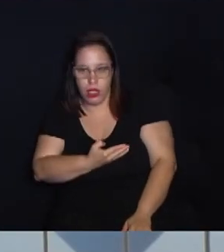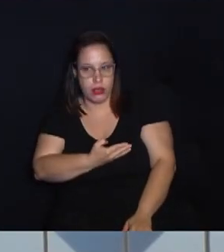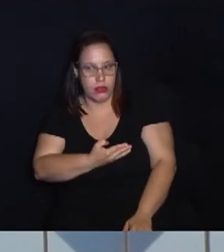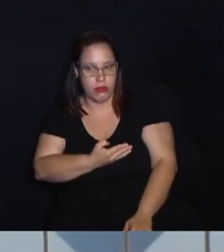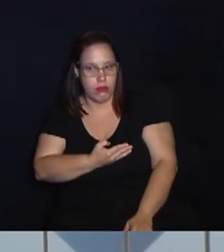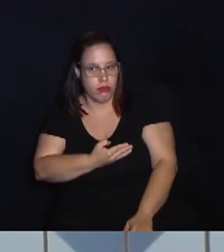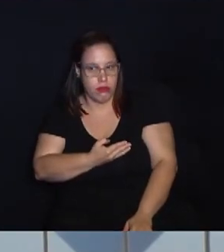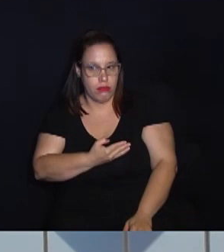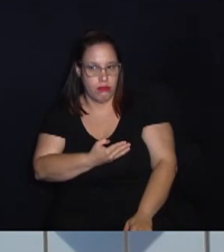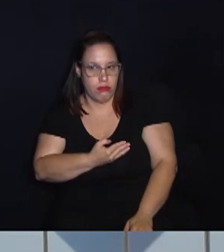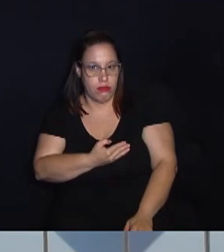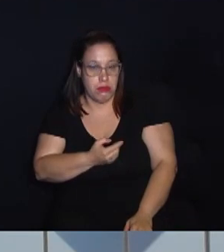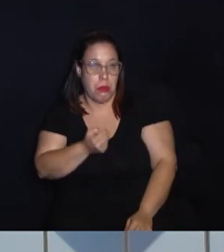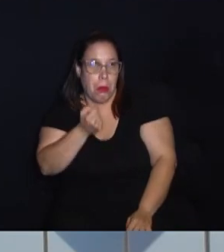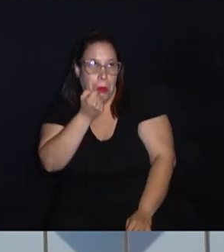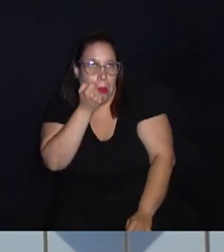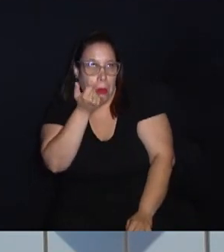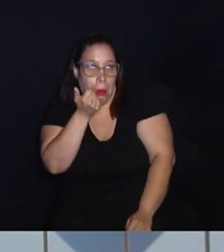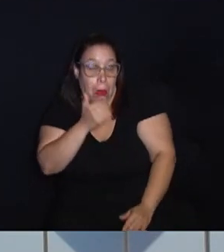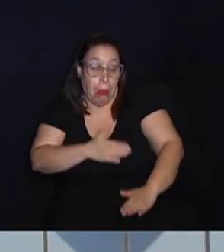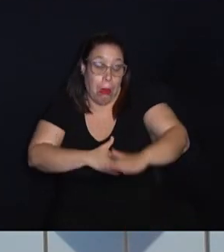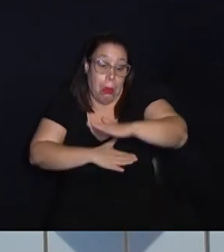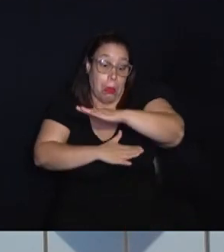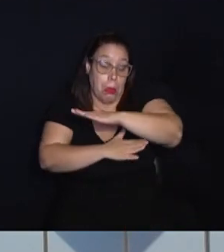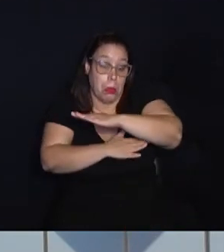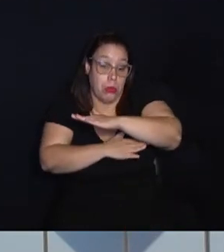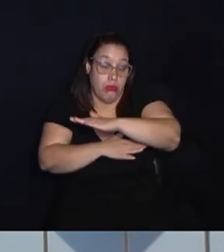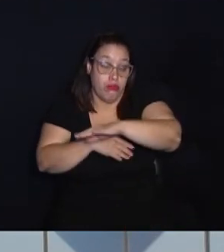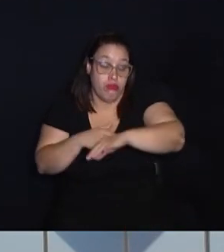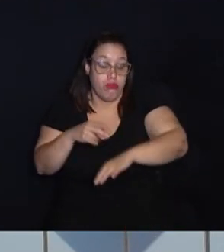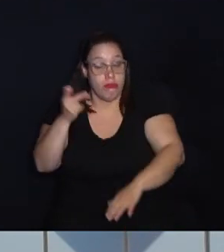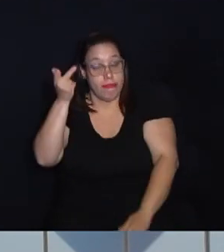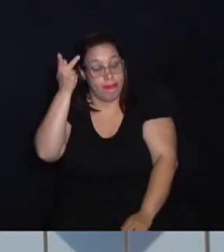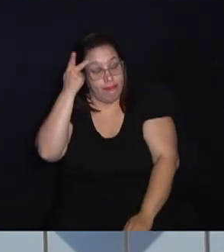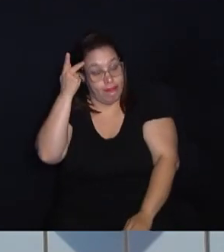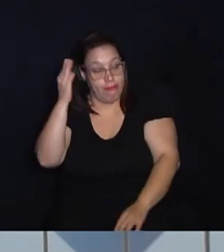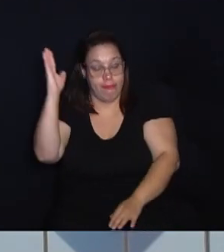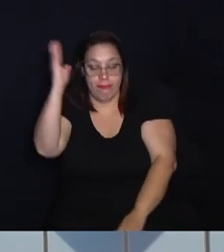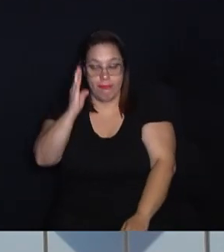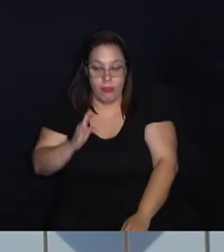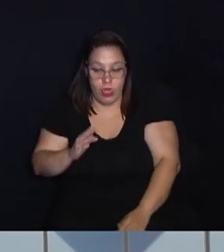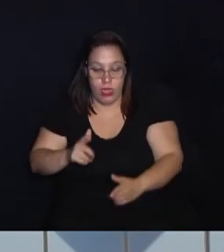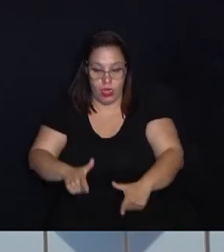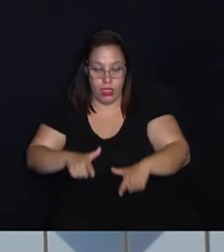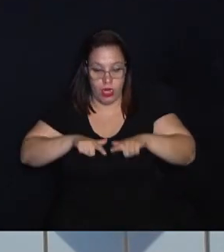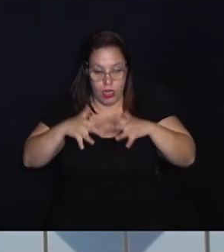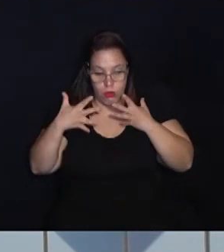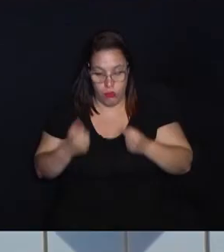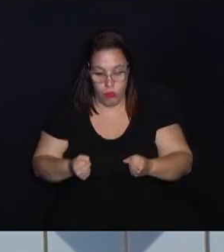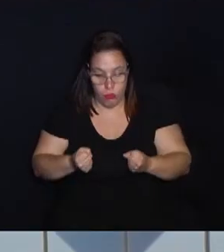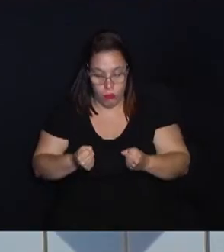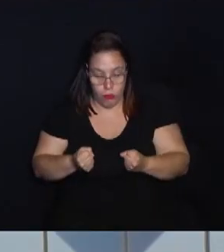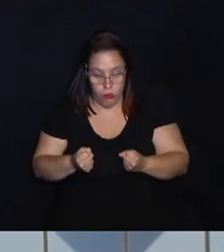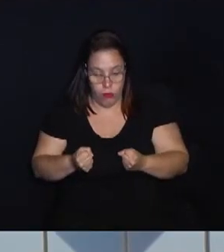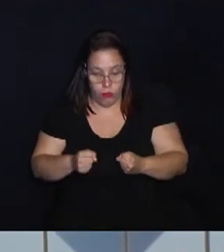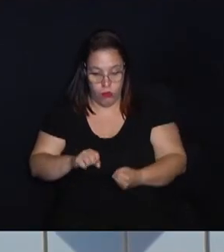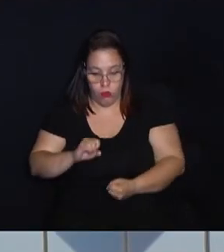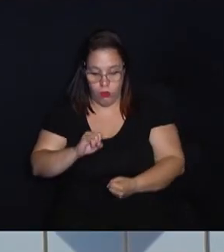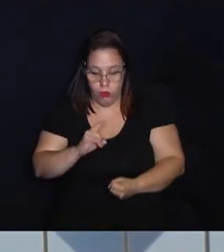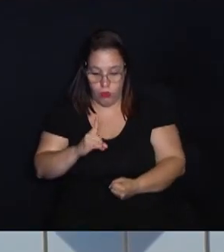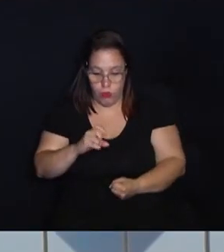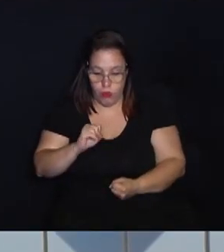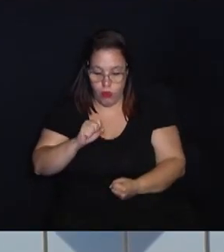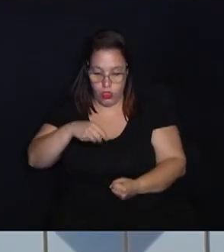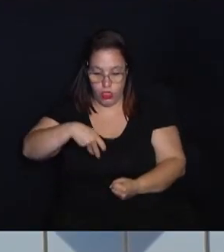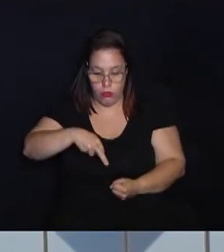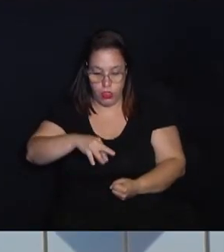né, ser uma das poucas câmaras do Estado de São Paulo e do Brasil a receber o selo Diamante, né? O Tribunal de Contas do Estado de